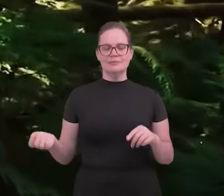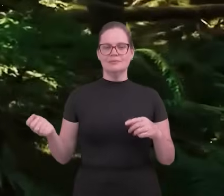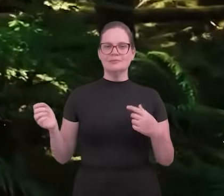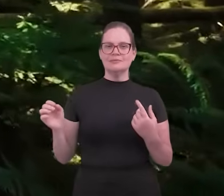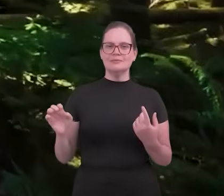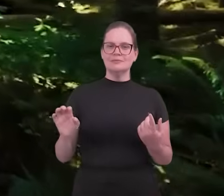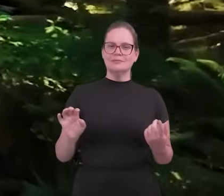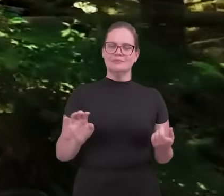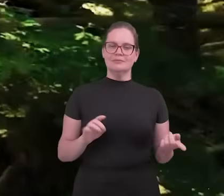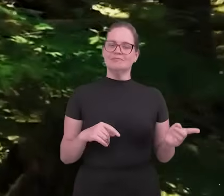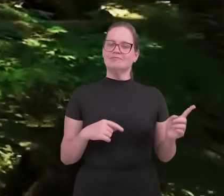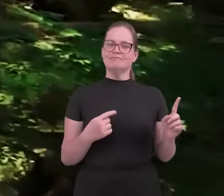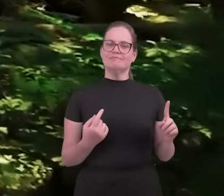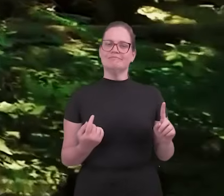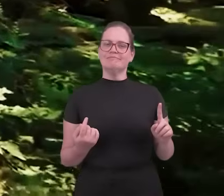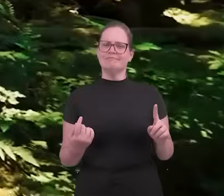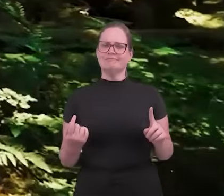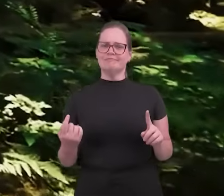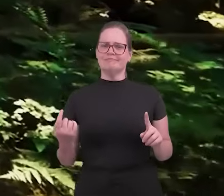Na estrada da